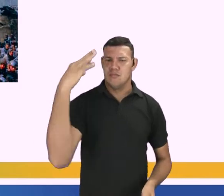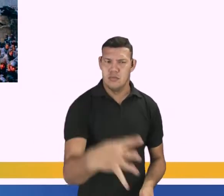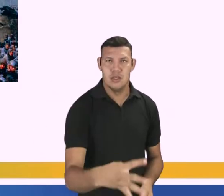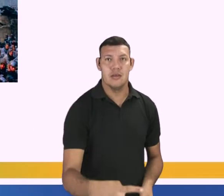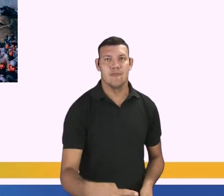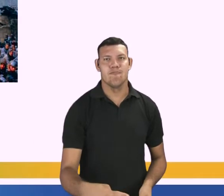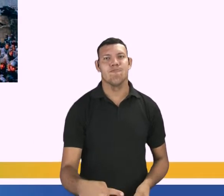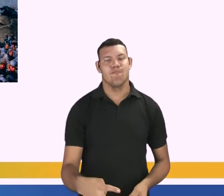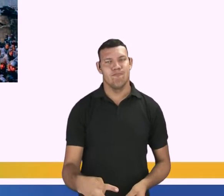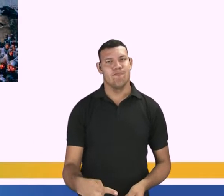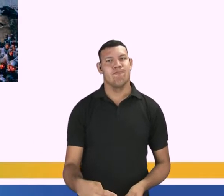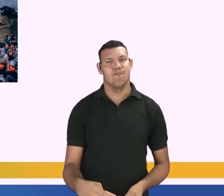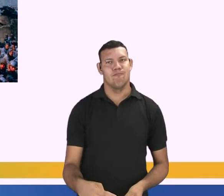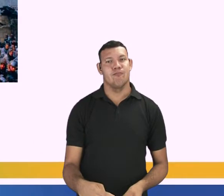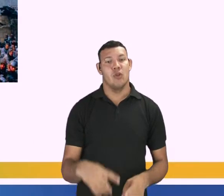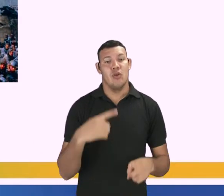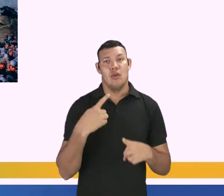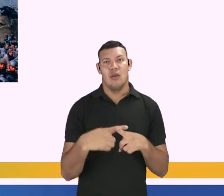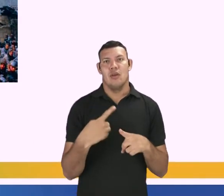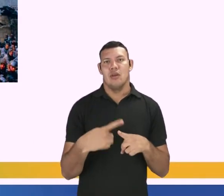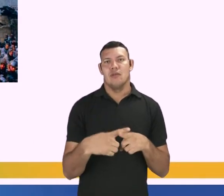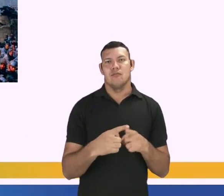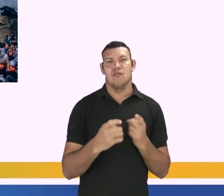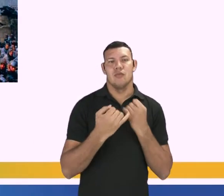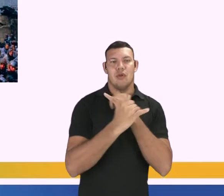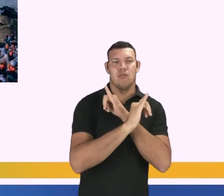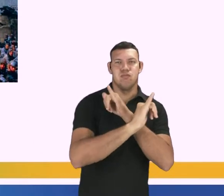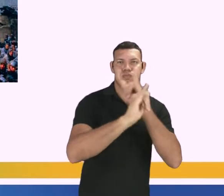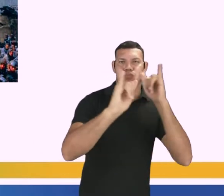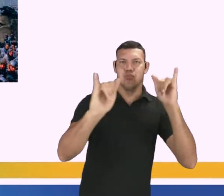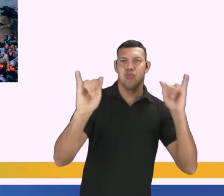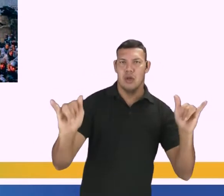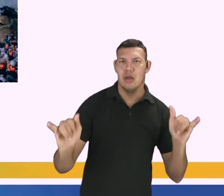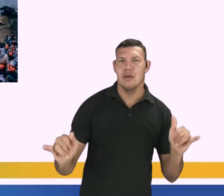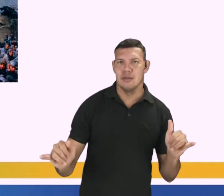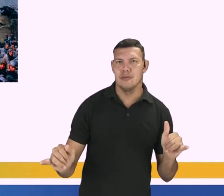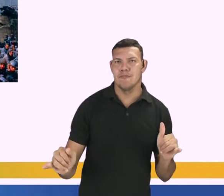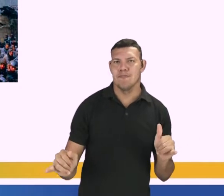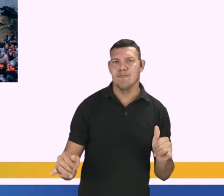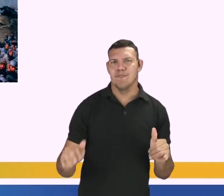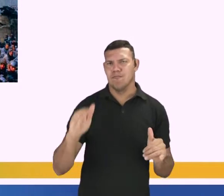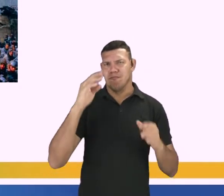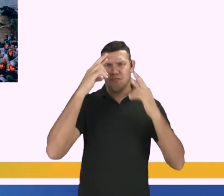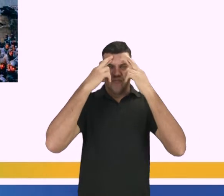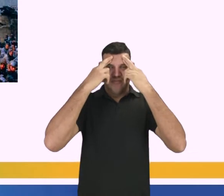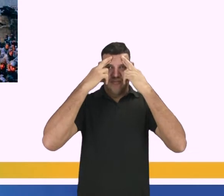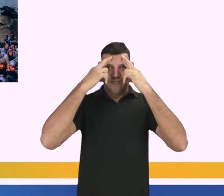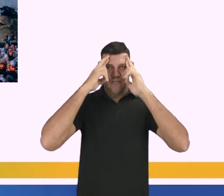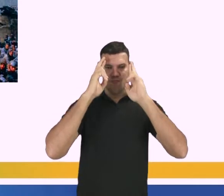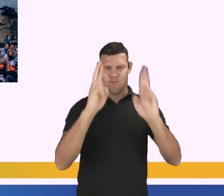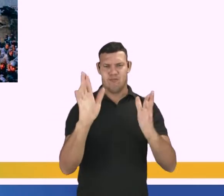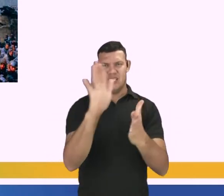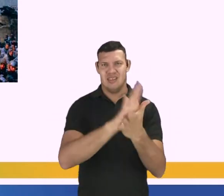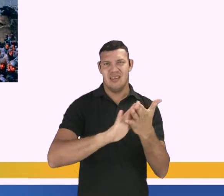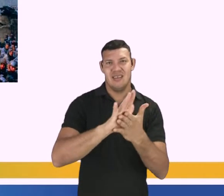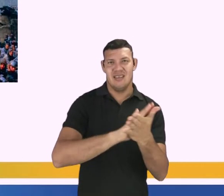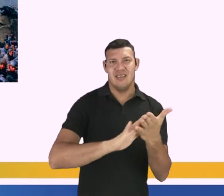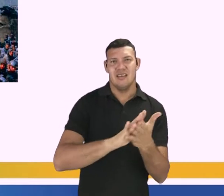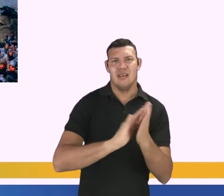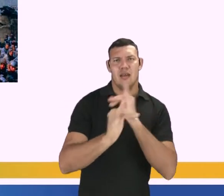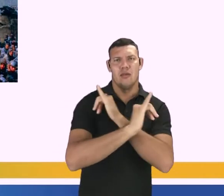eram contrários aos dogmas pregados pela igreja, ou seja, que discordavam da igreja. As pessoas